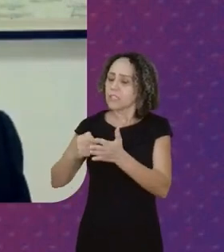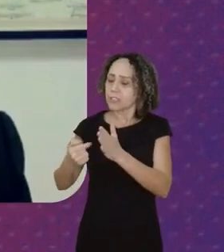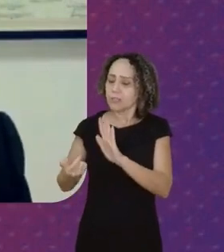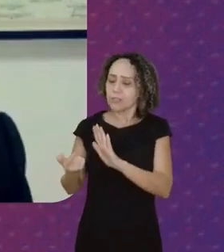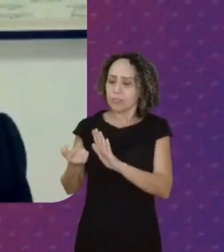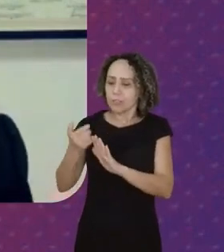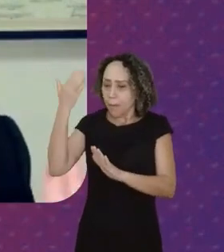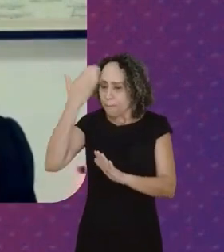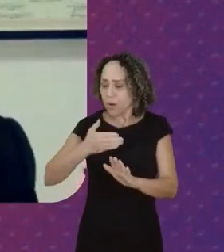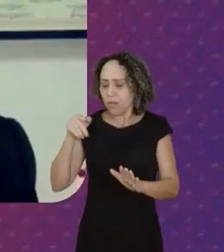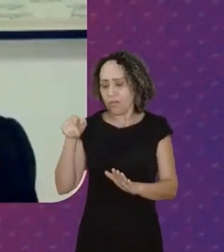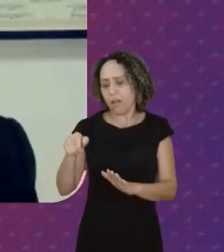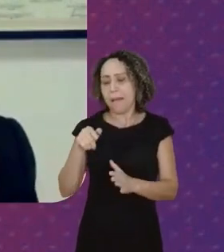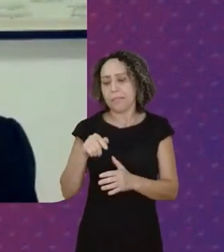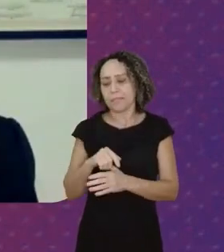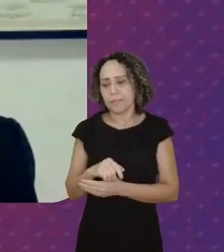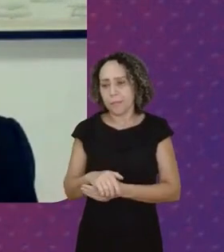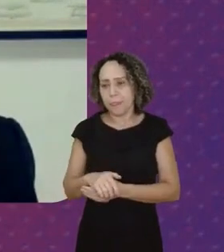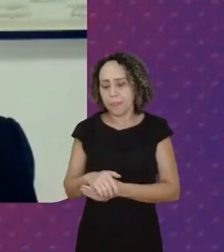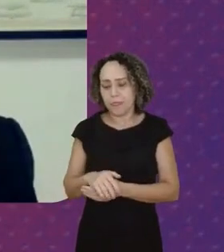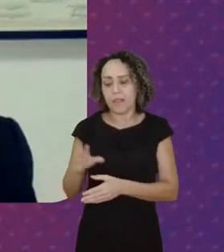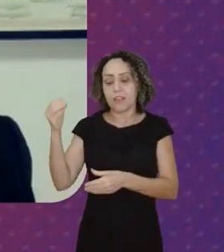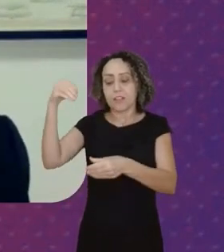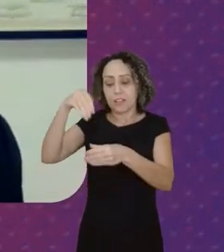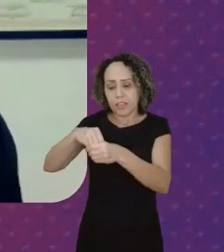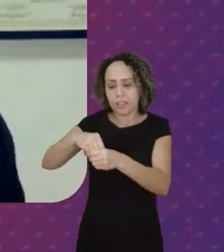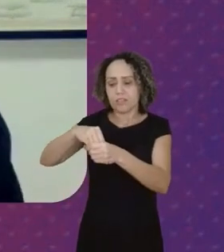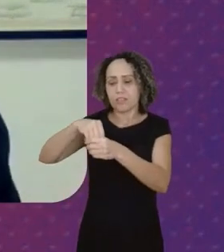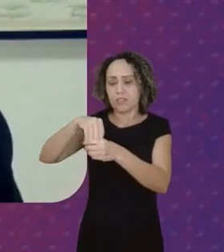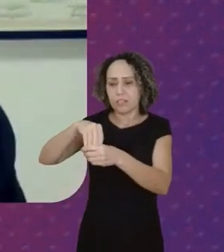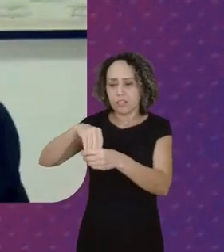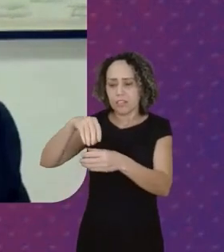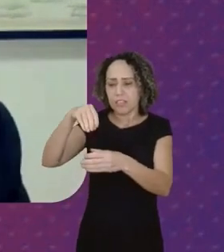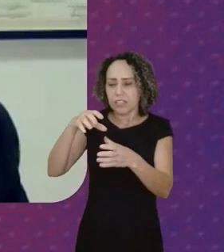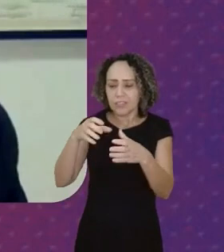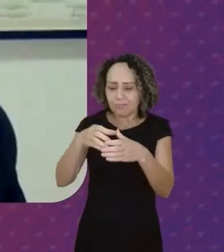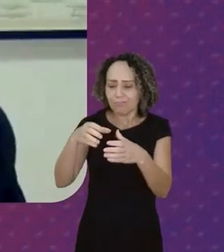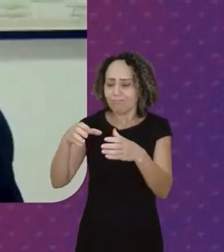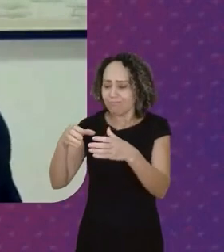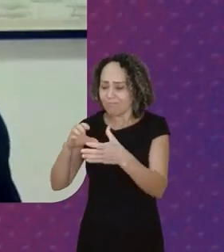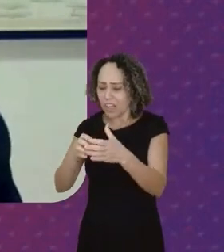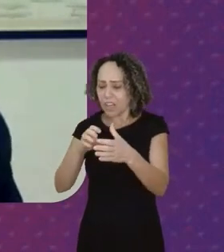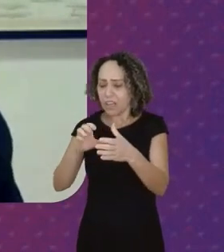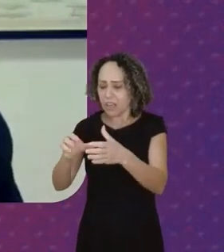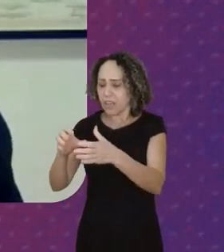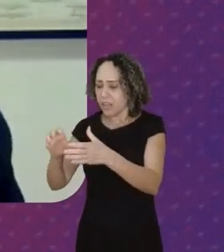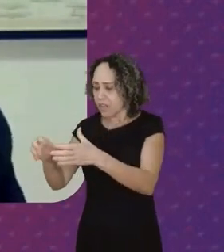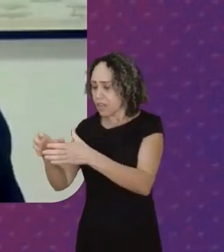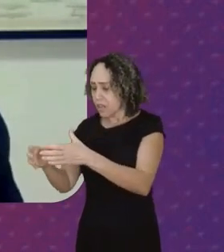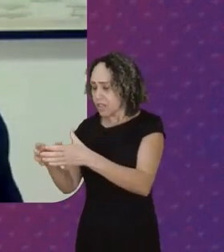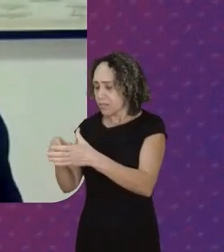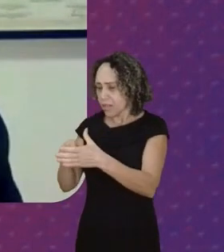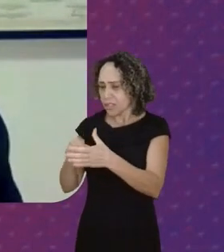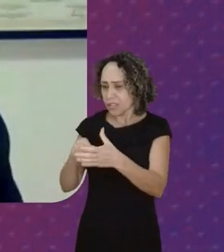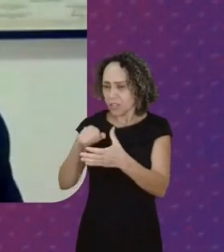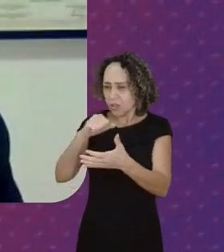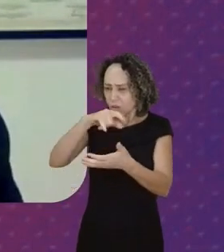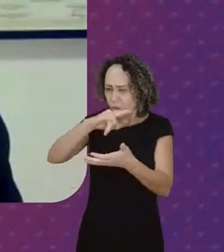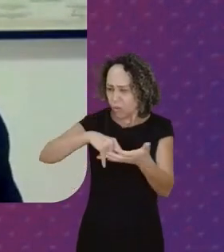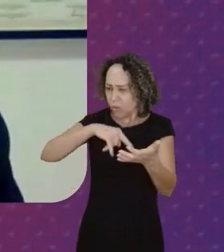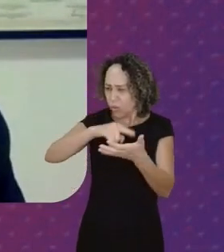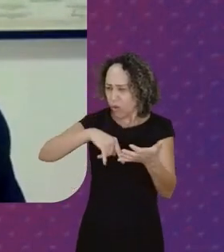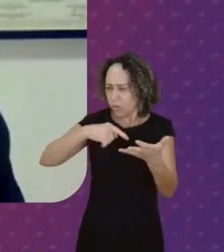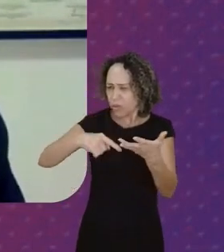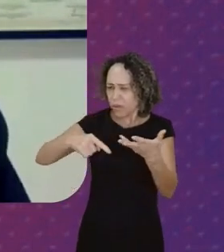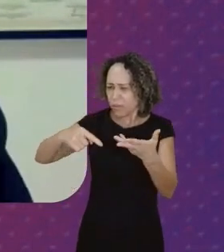realizadas internamente a cada um dos partidos e depois conjuntamente entre esses partidos para que eles possam proceder ao registro,